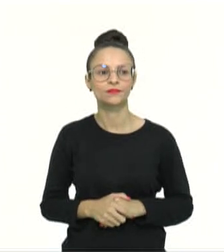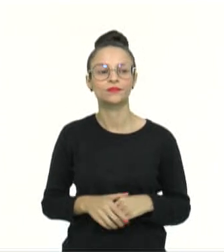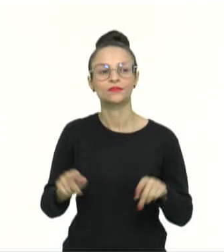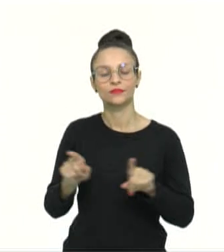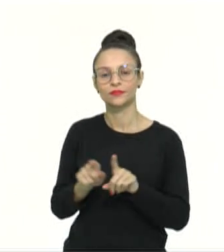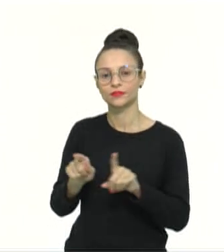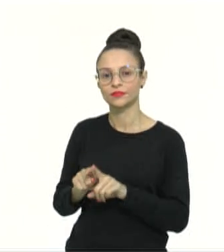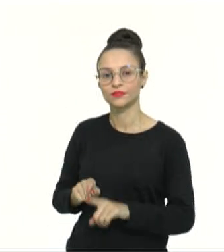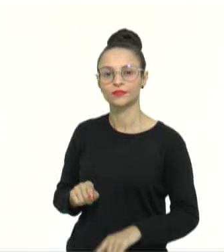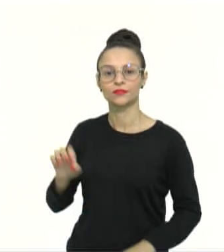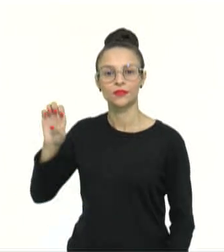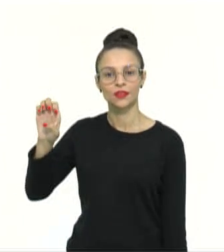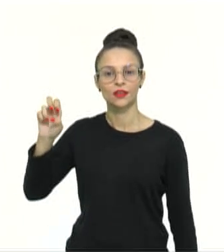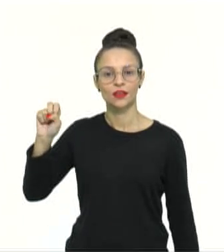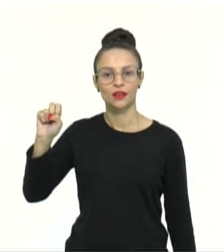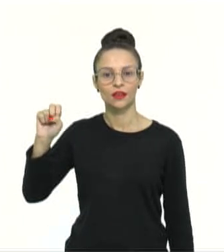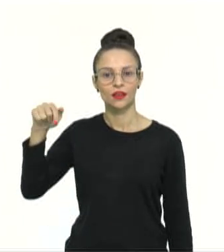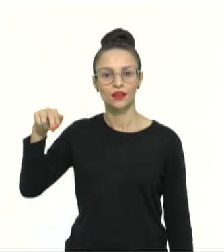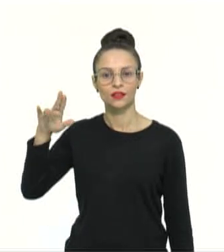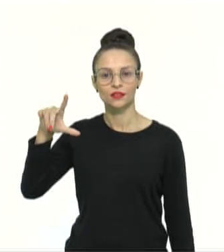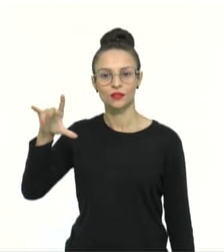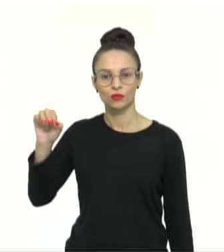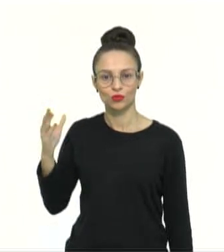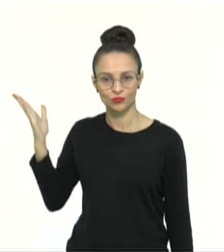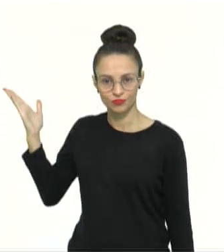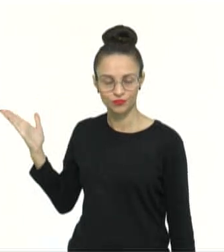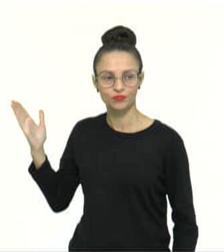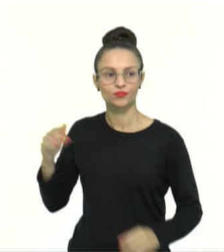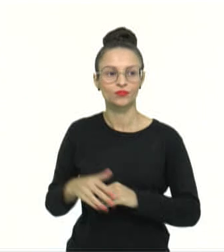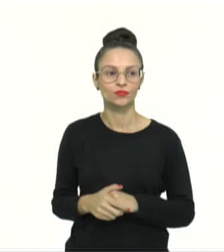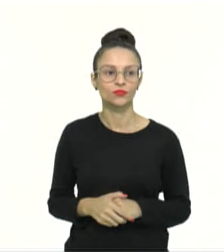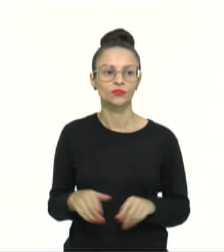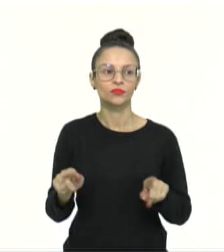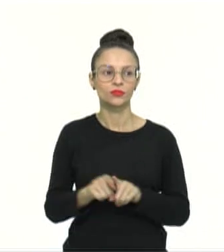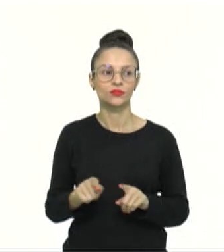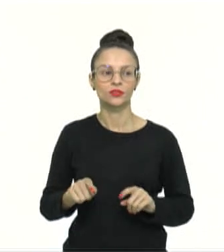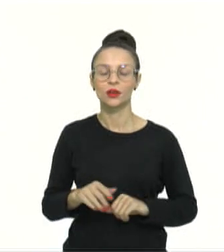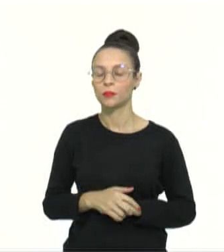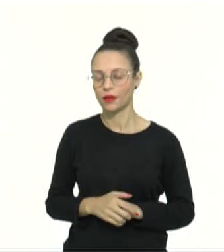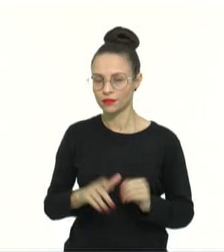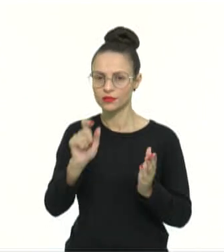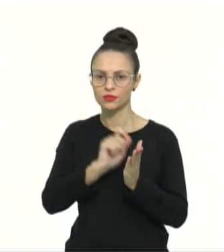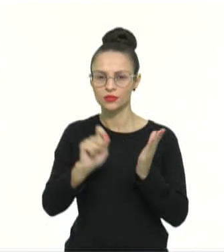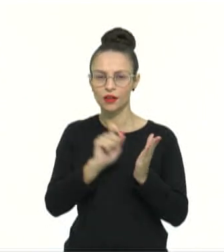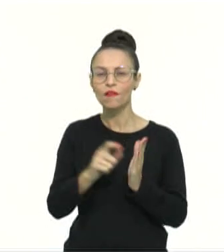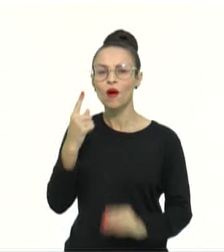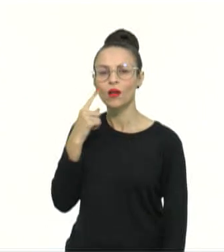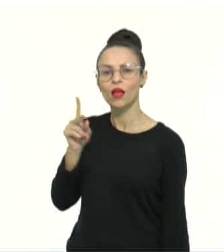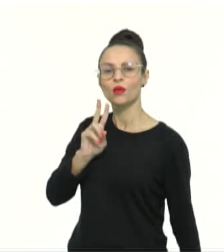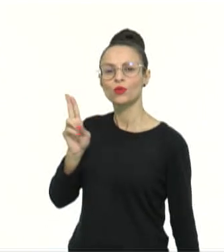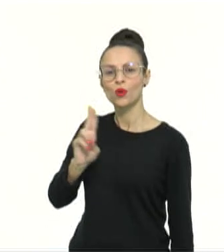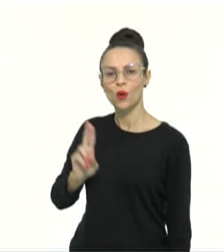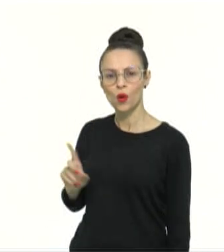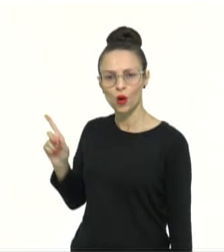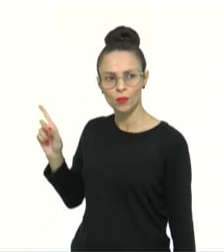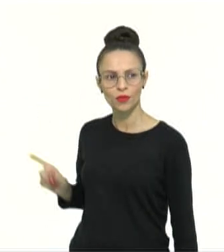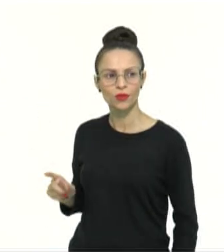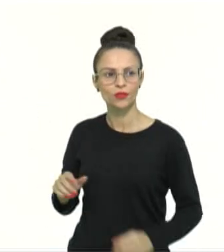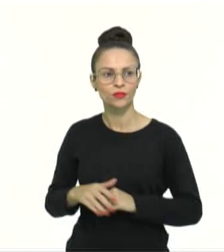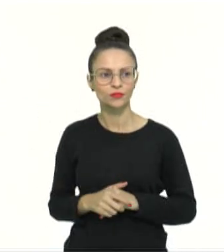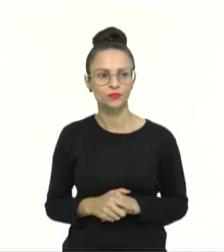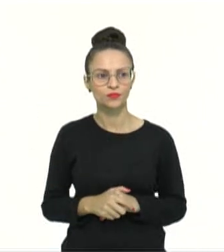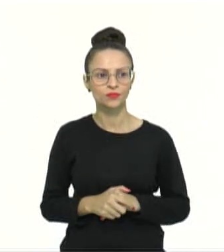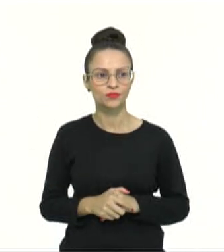Temos também o Ésquilo, ali no meio, o Ésquilo que escreveu Prometeu Acorrentado, Agamenon e